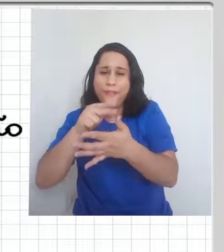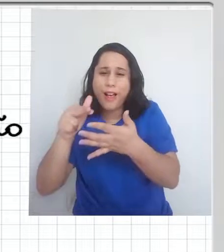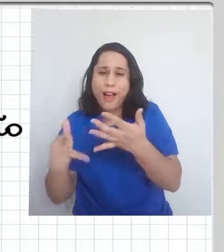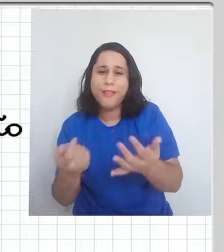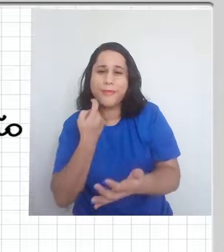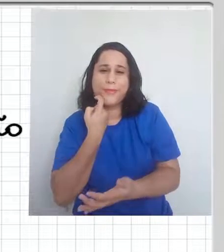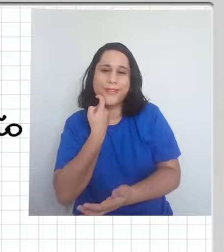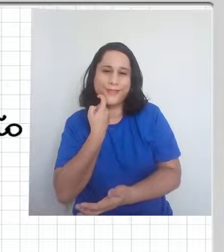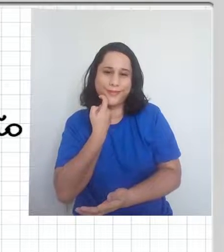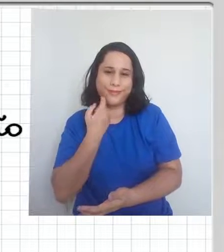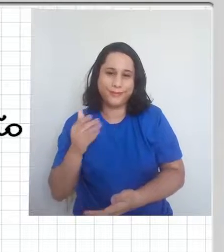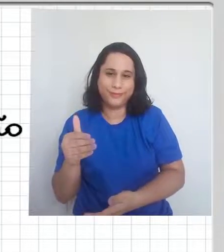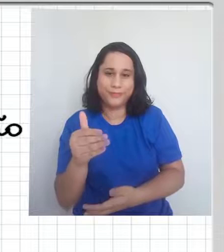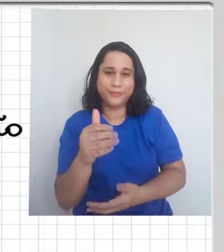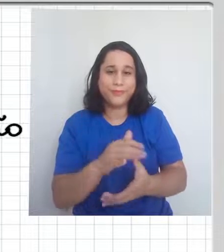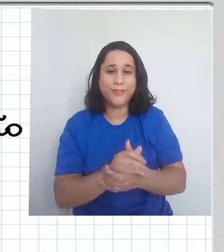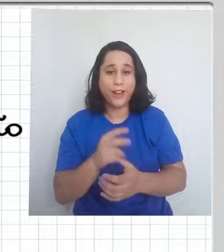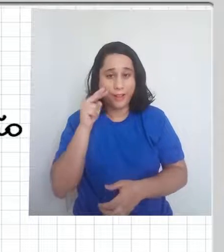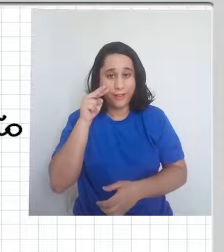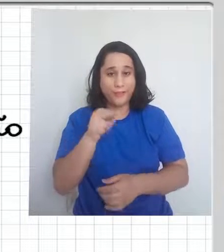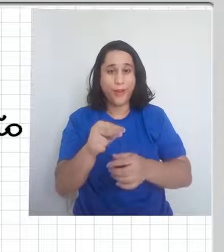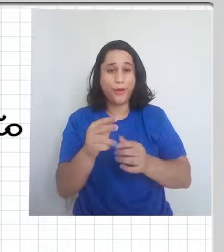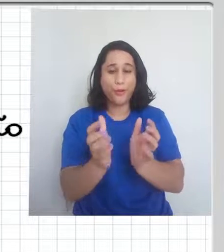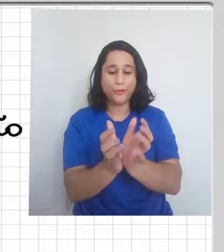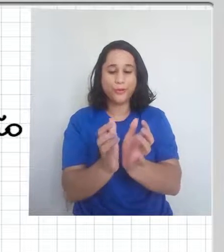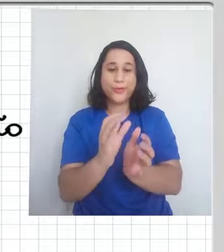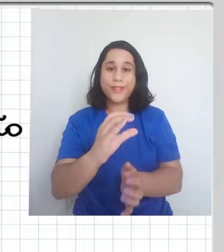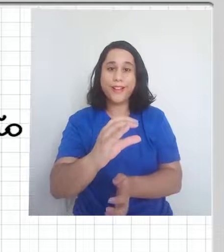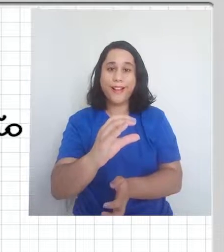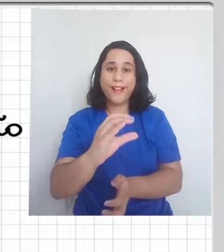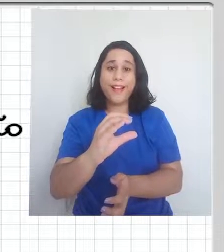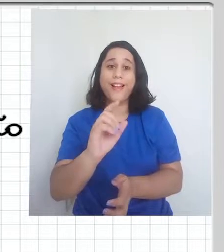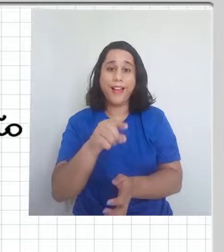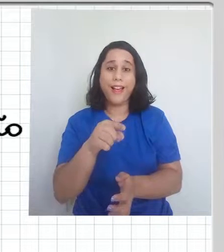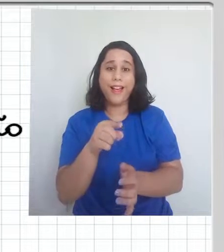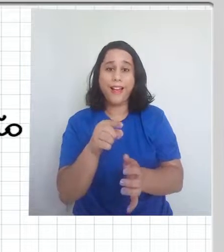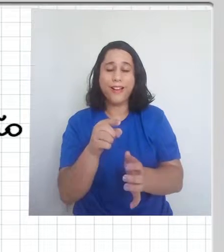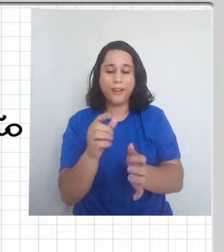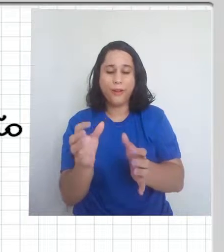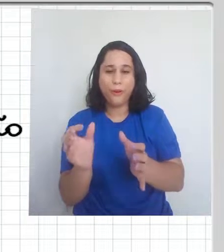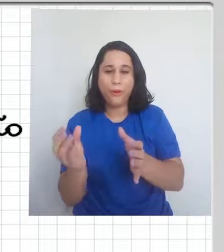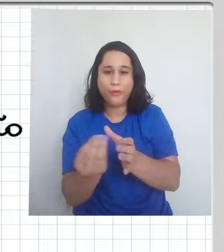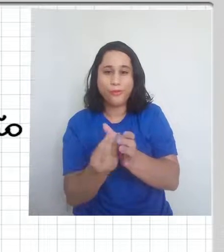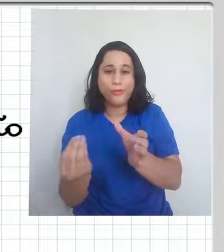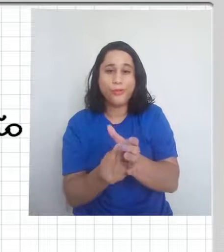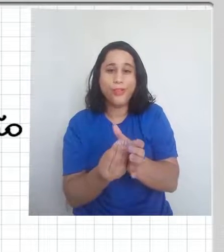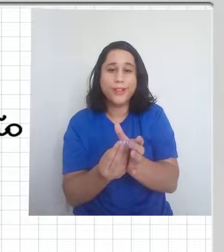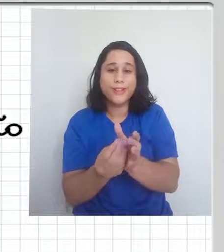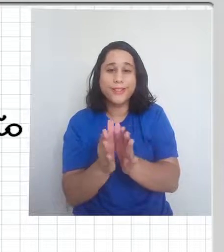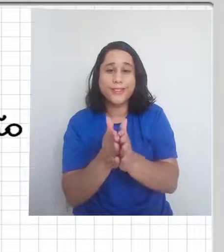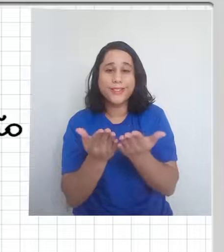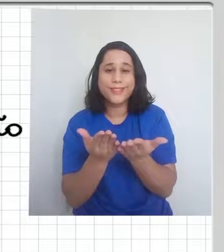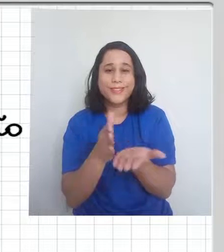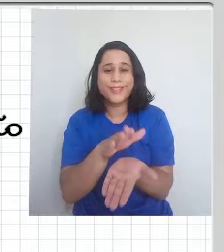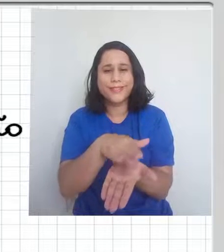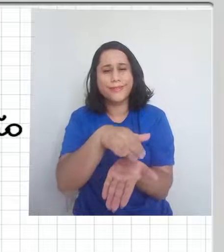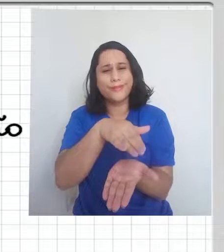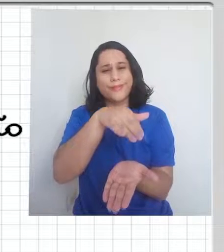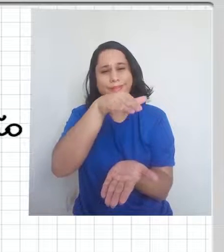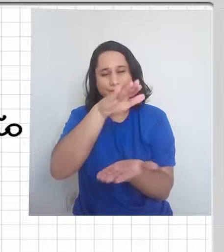tá bom? Olha aí o conjunto C, é uma reunião, é um agrupamento de